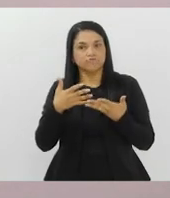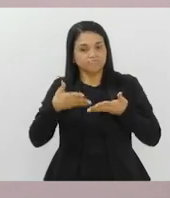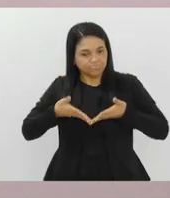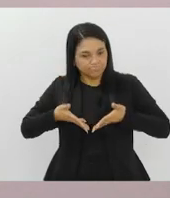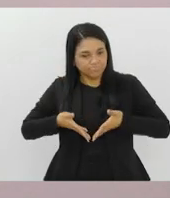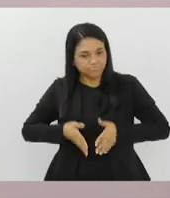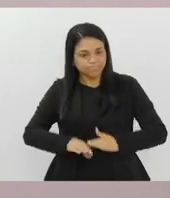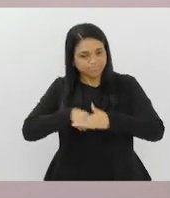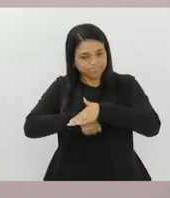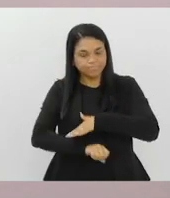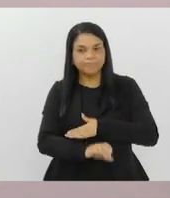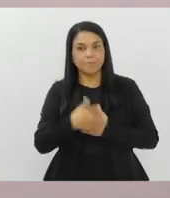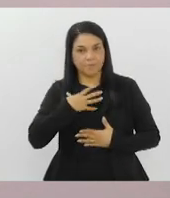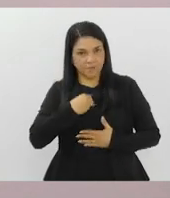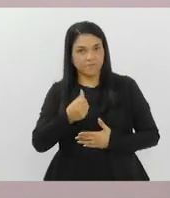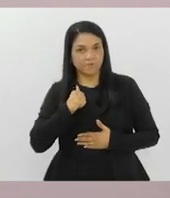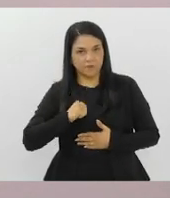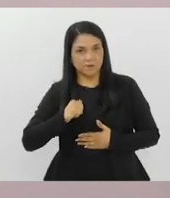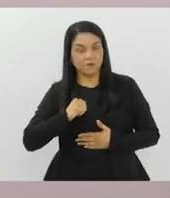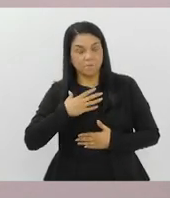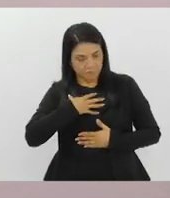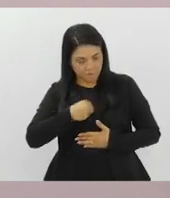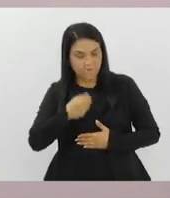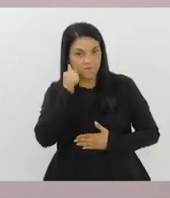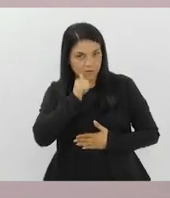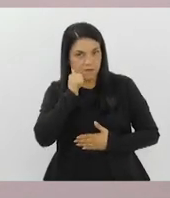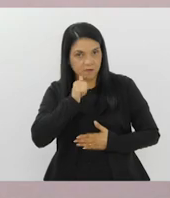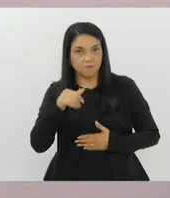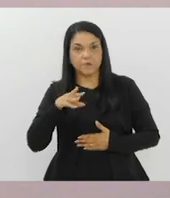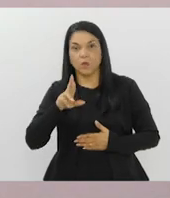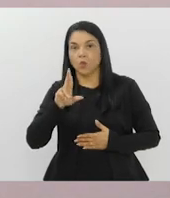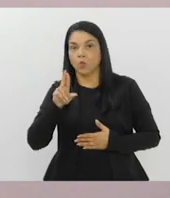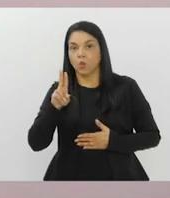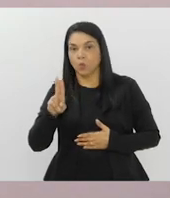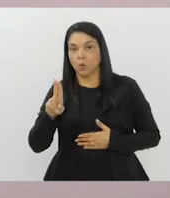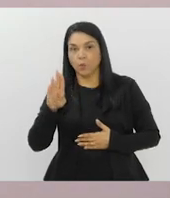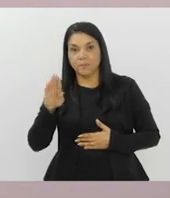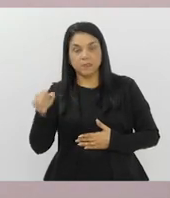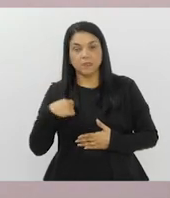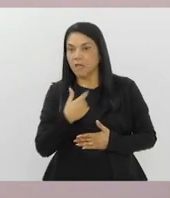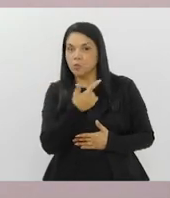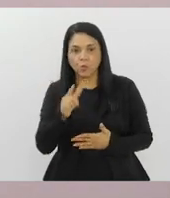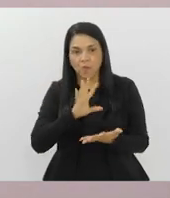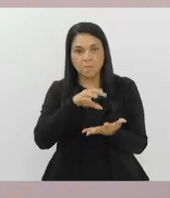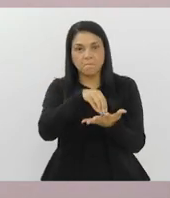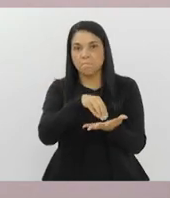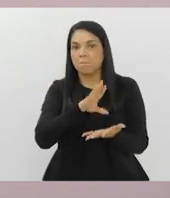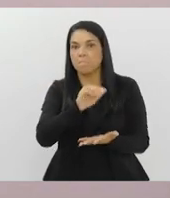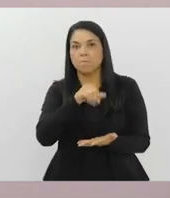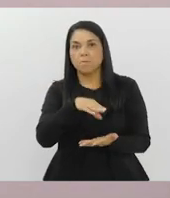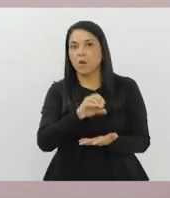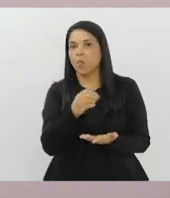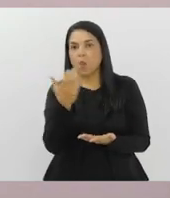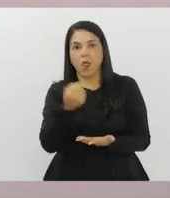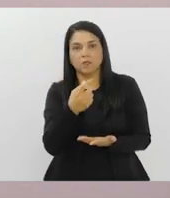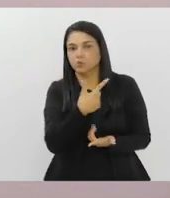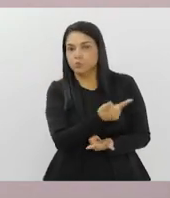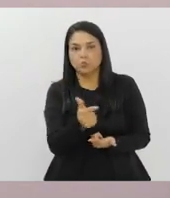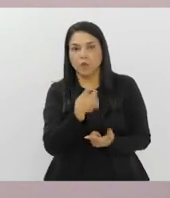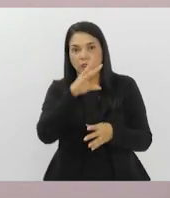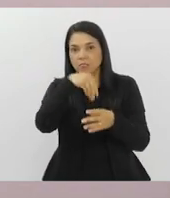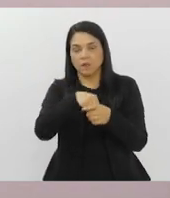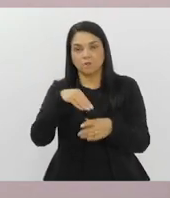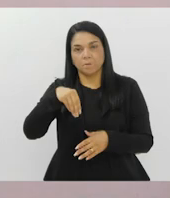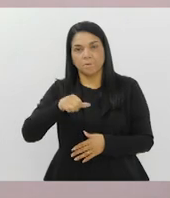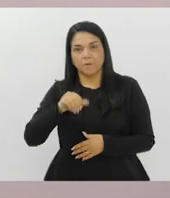parir Rubi. Mas você não tem um banco de leite. Como assim? Então, esse debate dos bancos